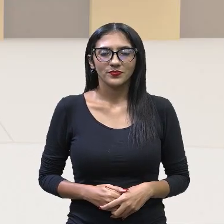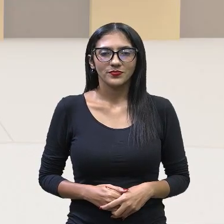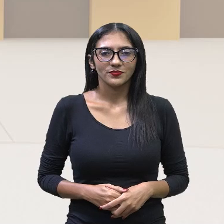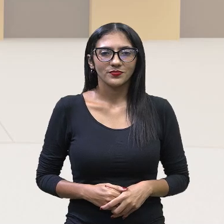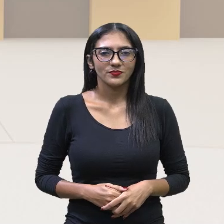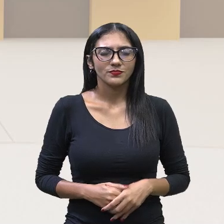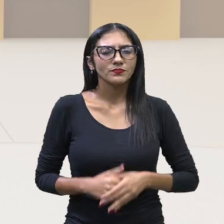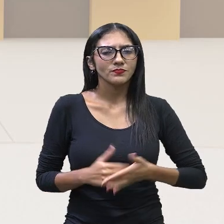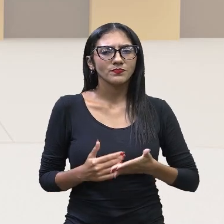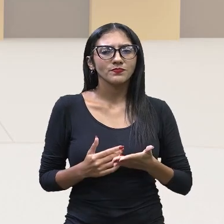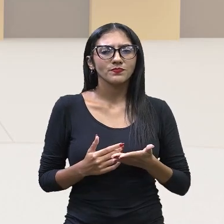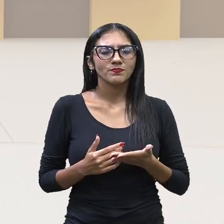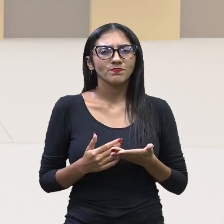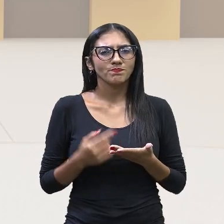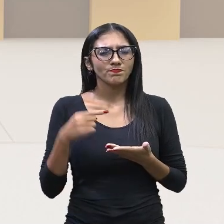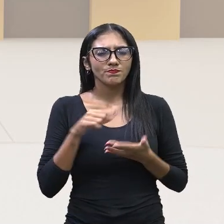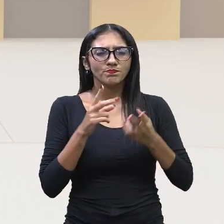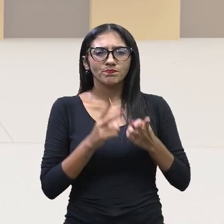Perceberam?